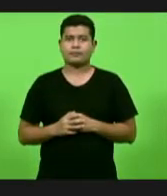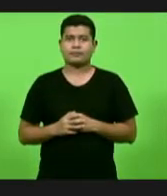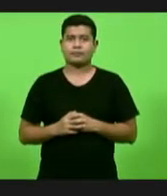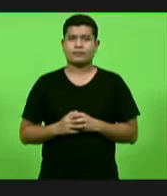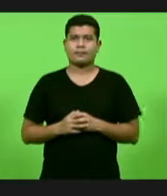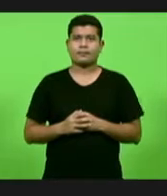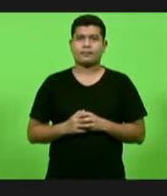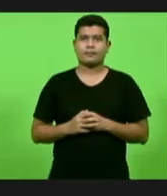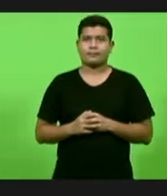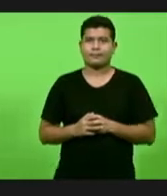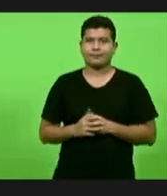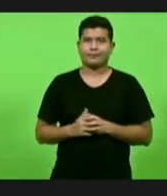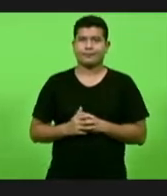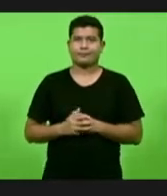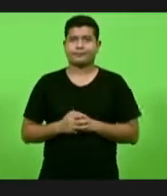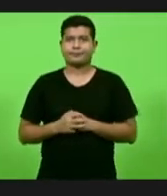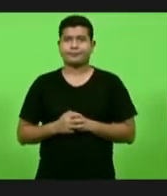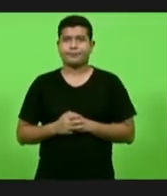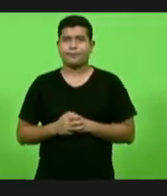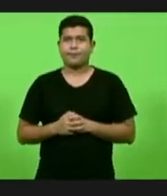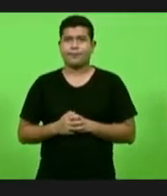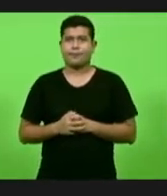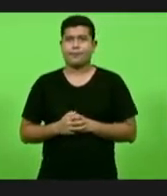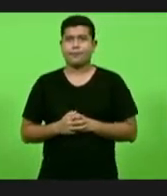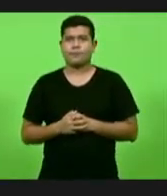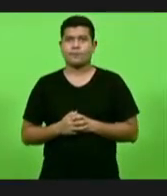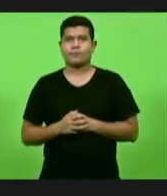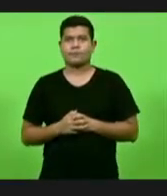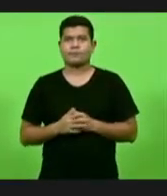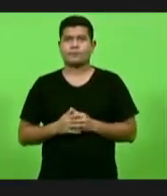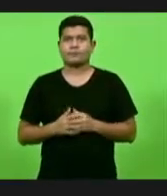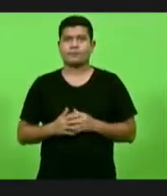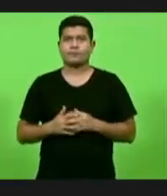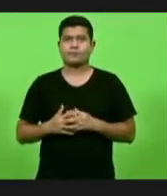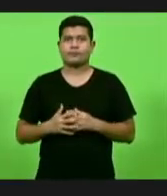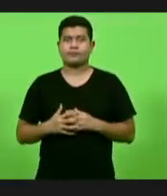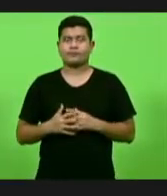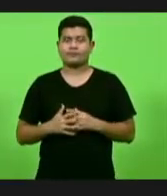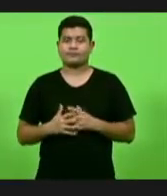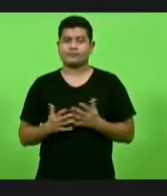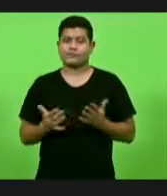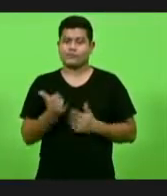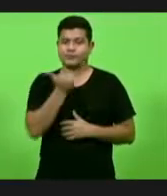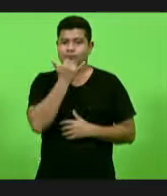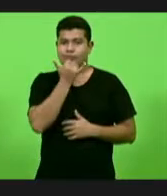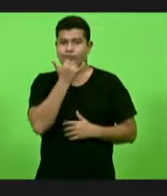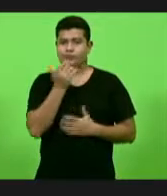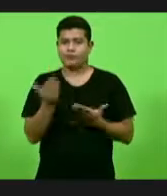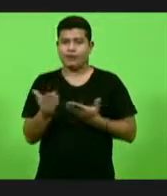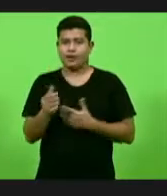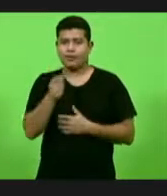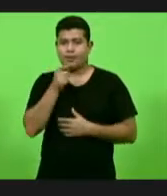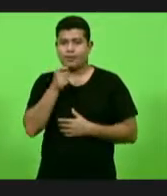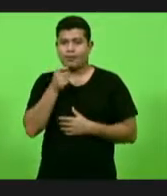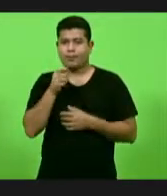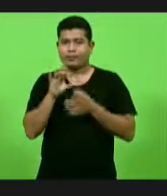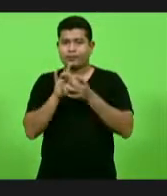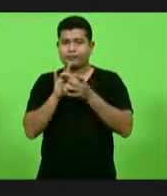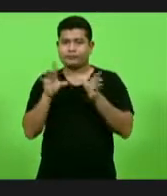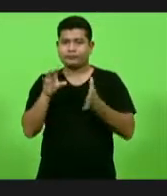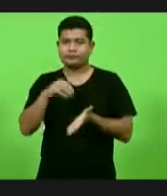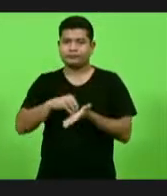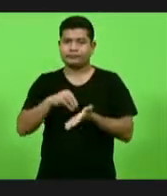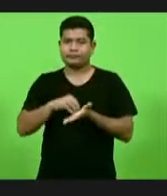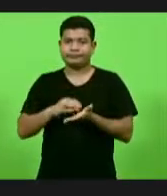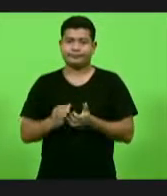Deputada Ada de Luca, Vossa Excelência vai ter que retornar desde o início à sua fala, que novamente estava desligado o microfone. É aqui o problema. Para é nossa tristeza,